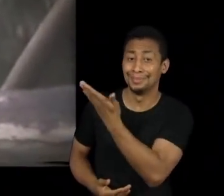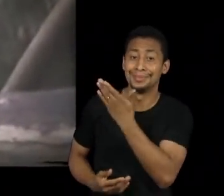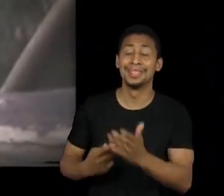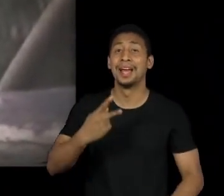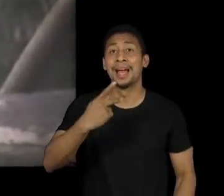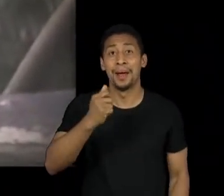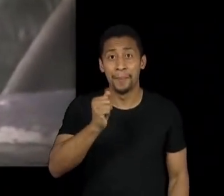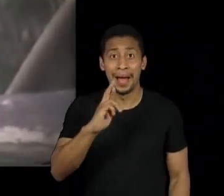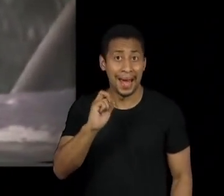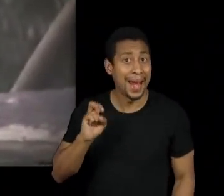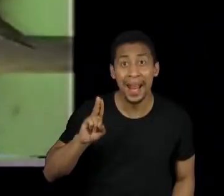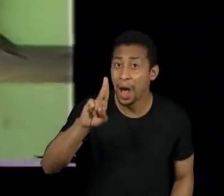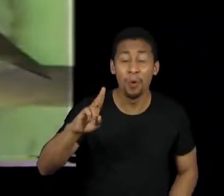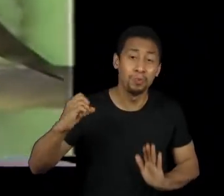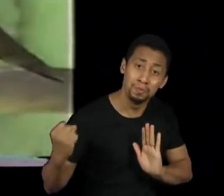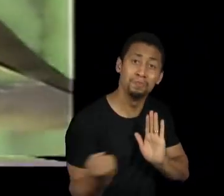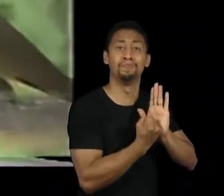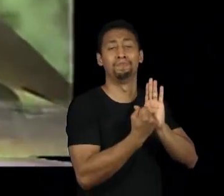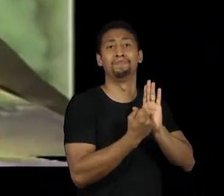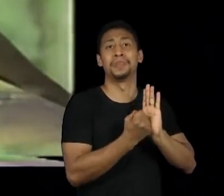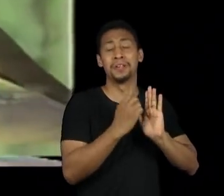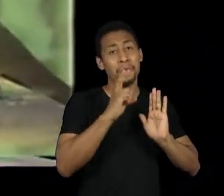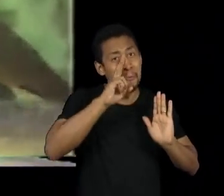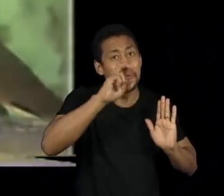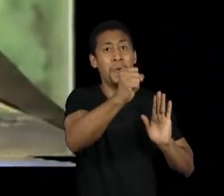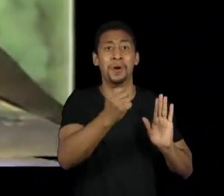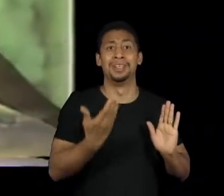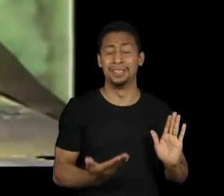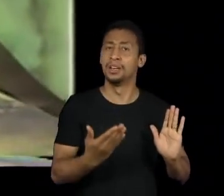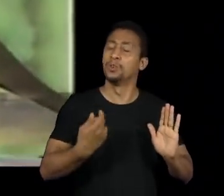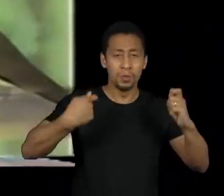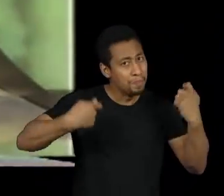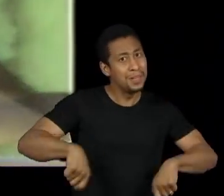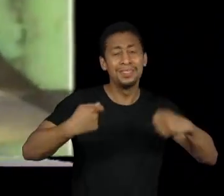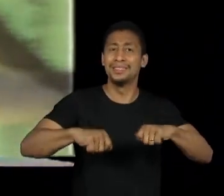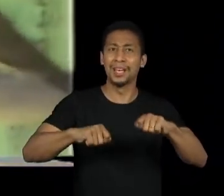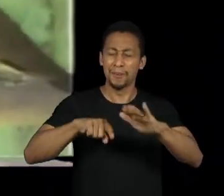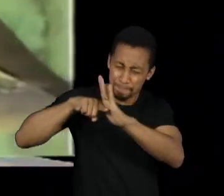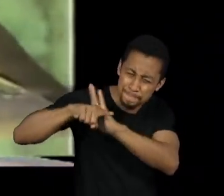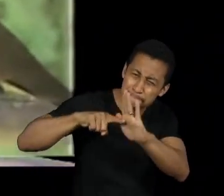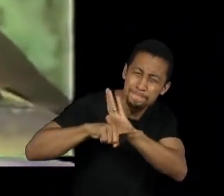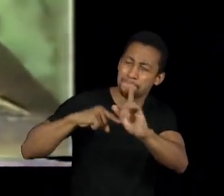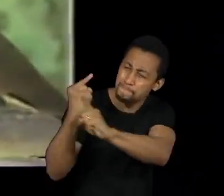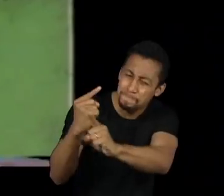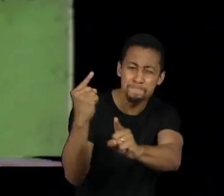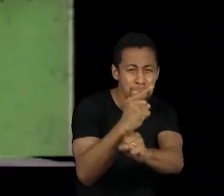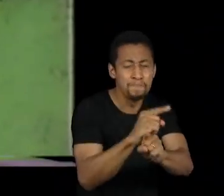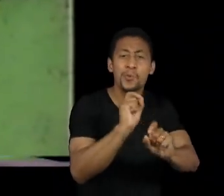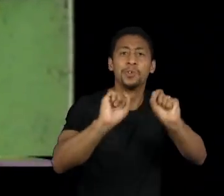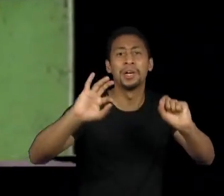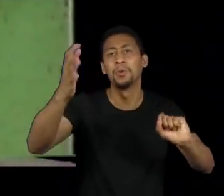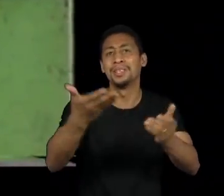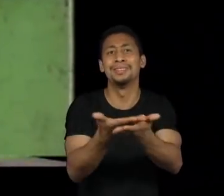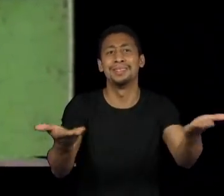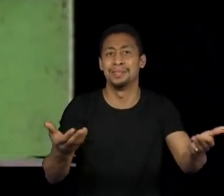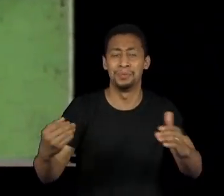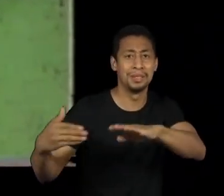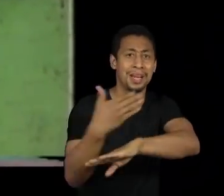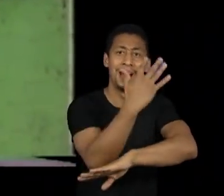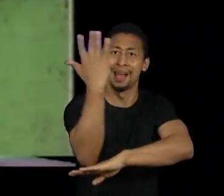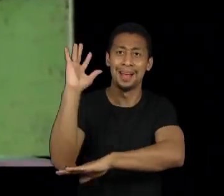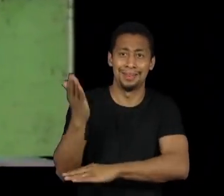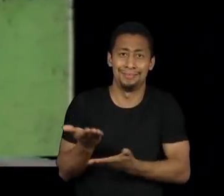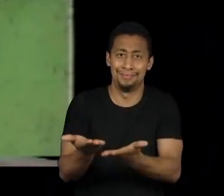nosso maior símbolo, que nós precisamos saber o que está acontecendo com as espécies. Todas as aves da